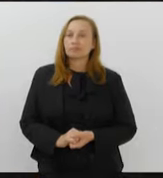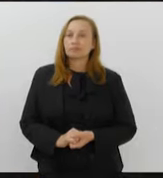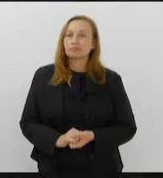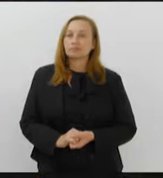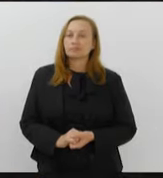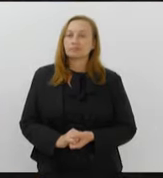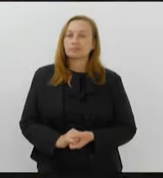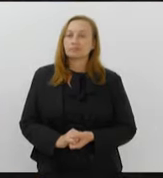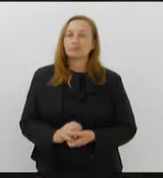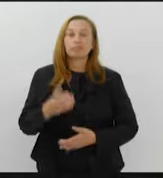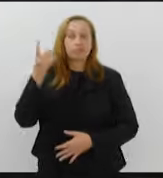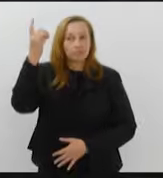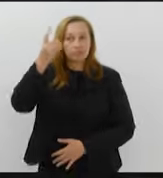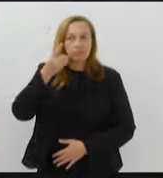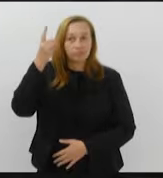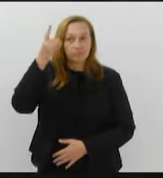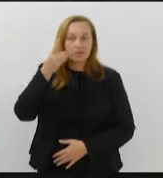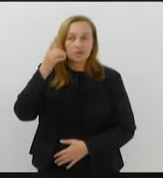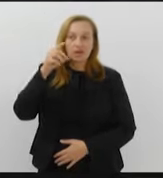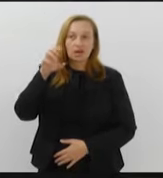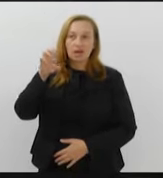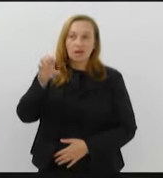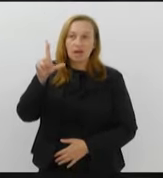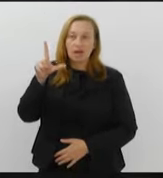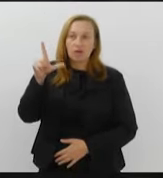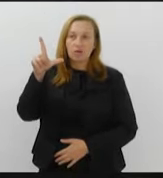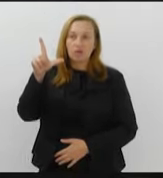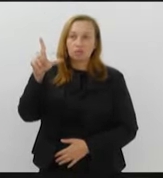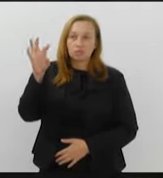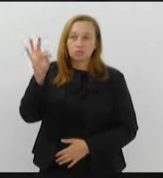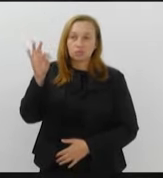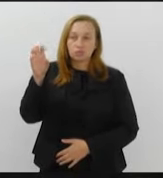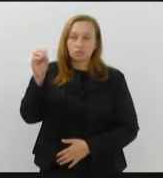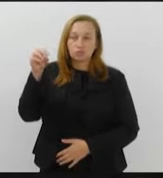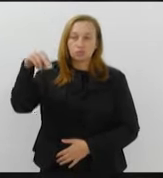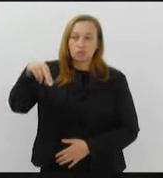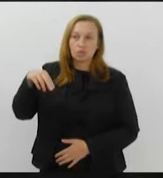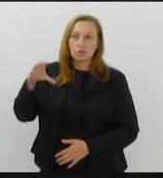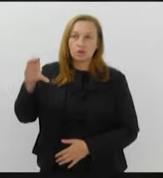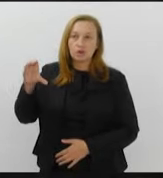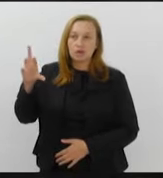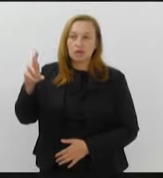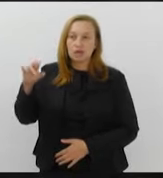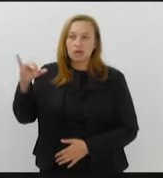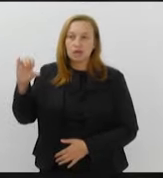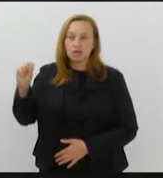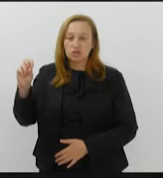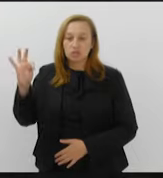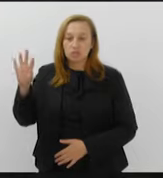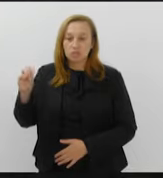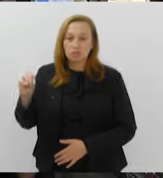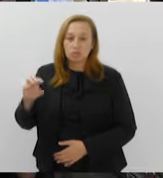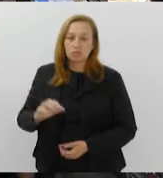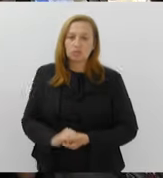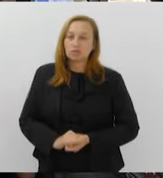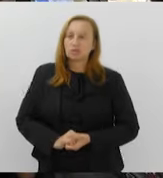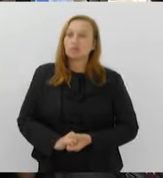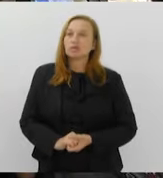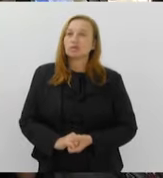Nosso nobre deputado é Elton Cristo. Quem vota, nosso nobre deputado é Elton Cristo.